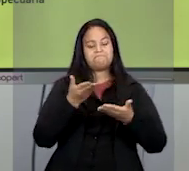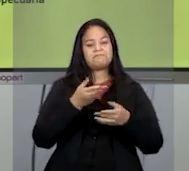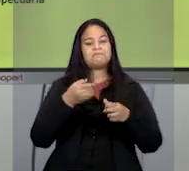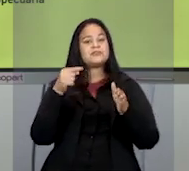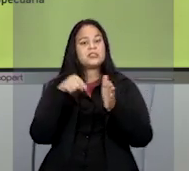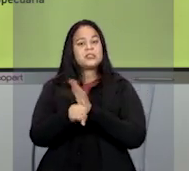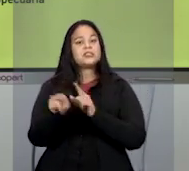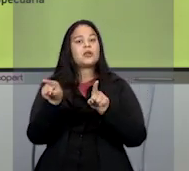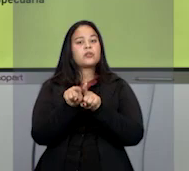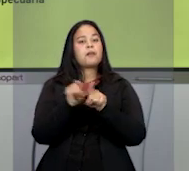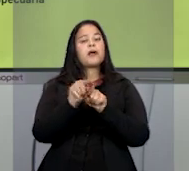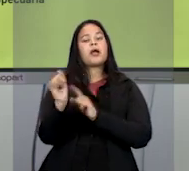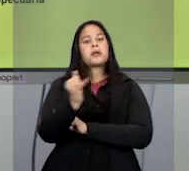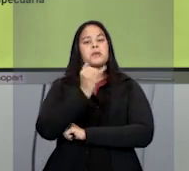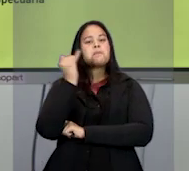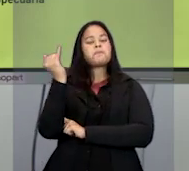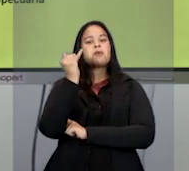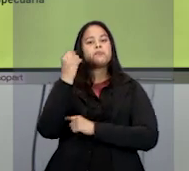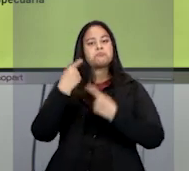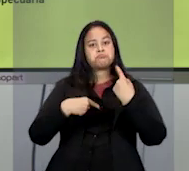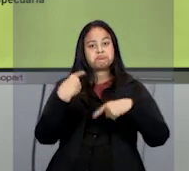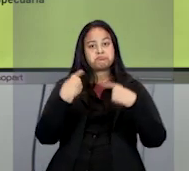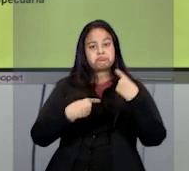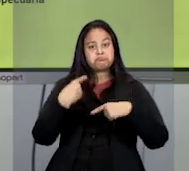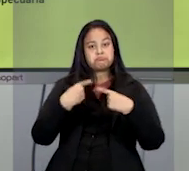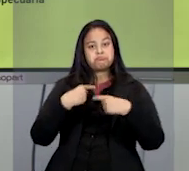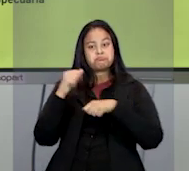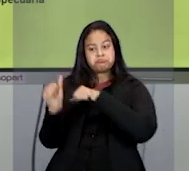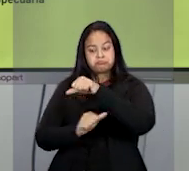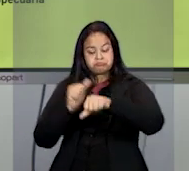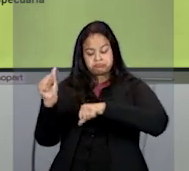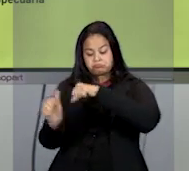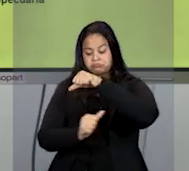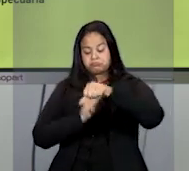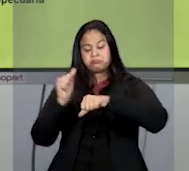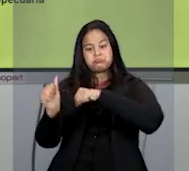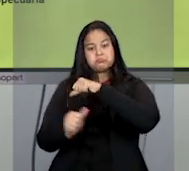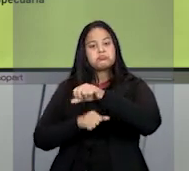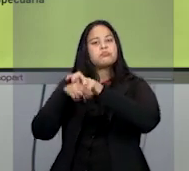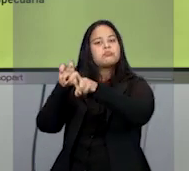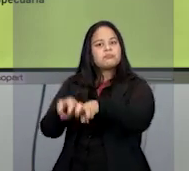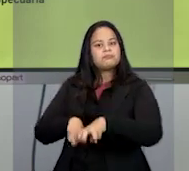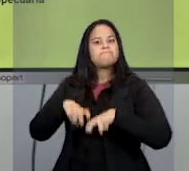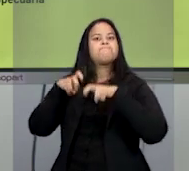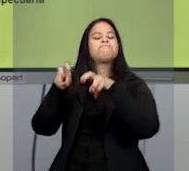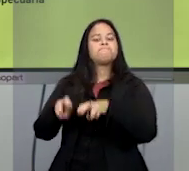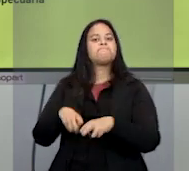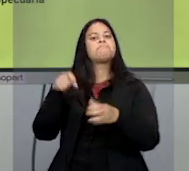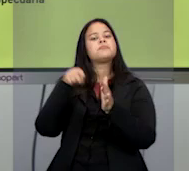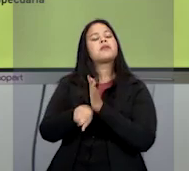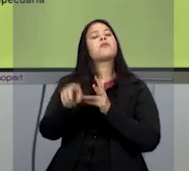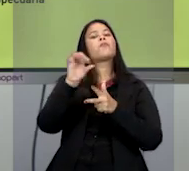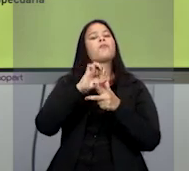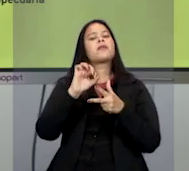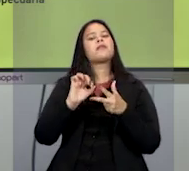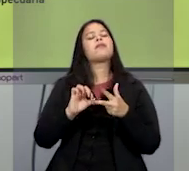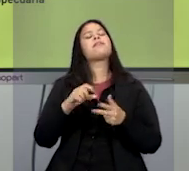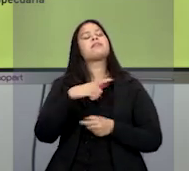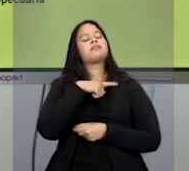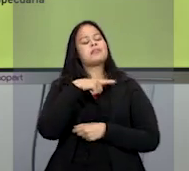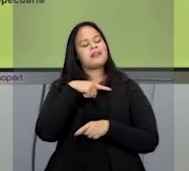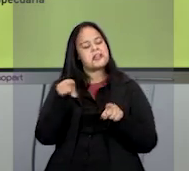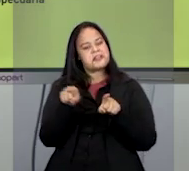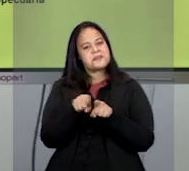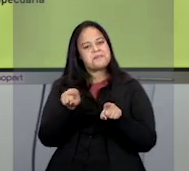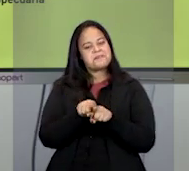questão importantíssima, política da reforma agrária, isso também é questão cobrada para você no Enem da prova, essa questão da